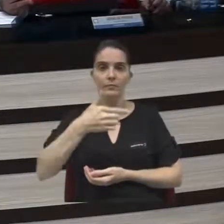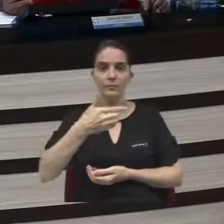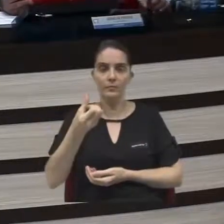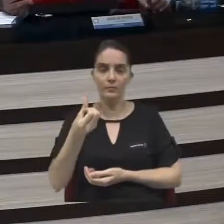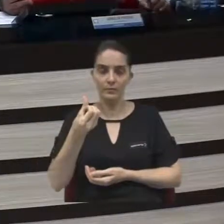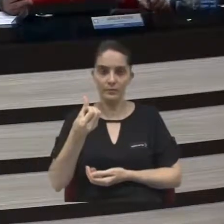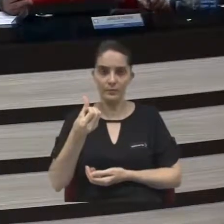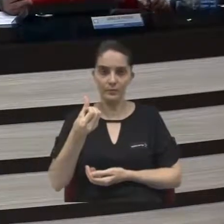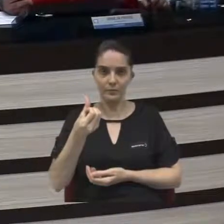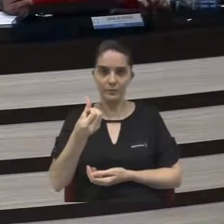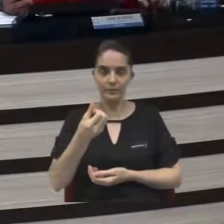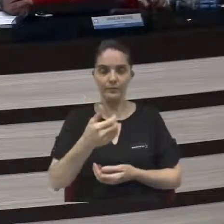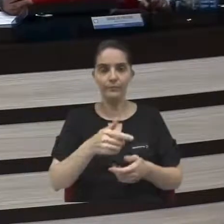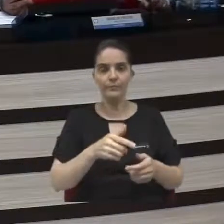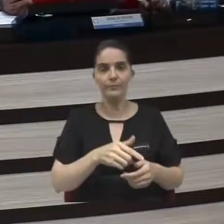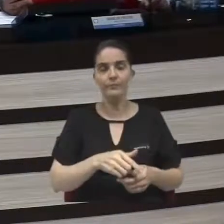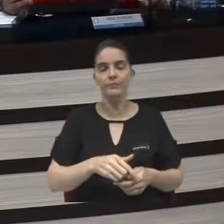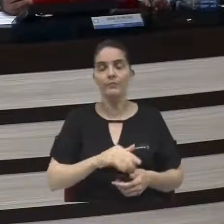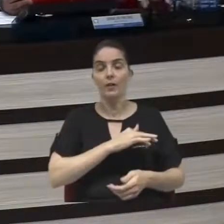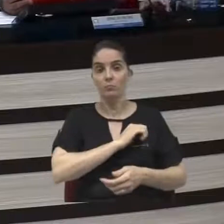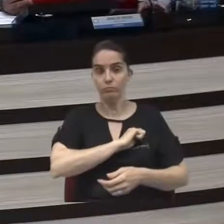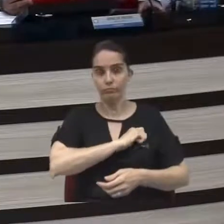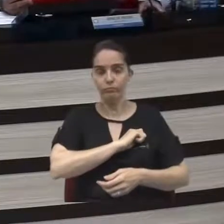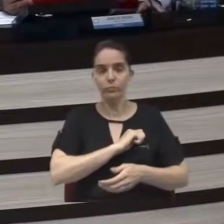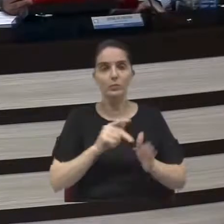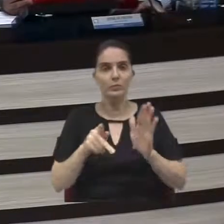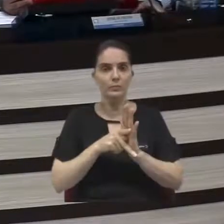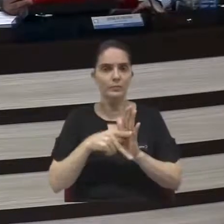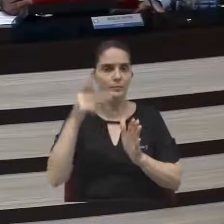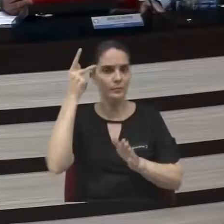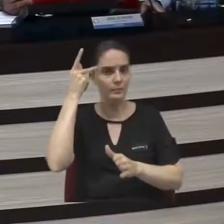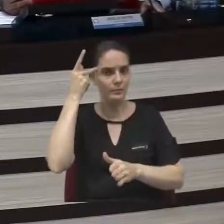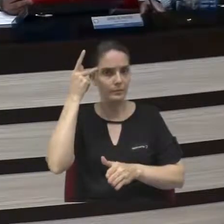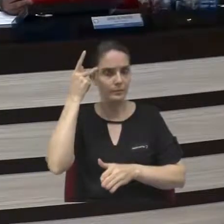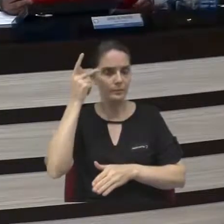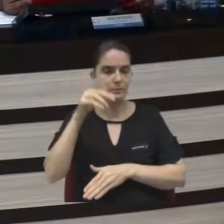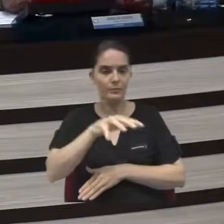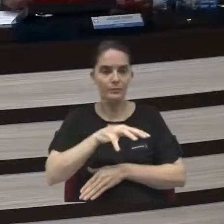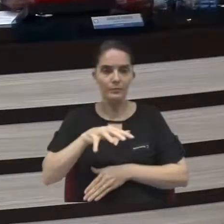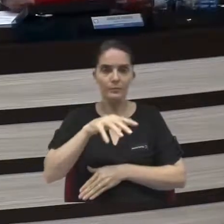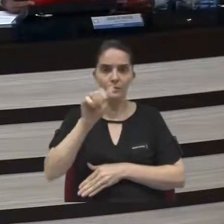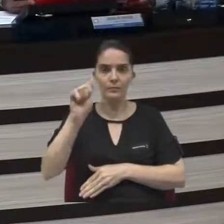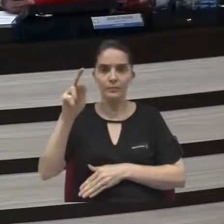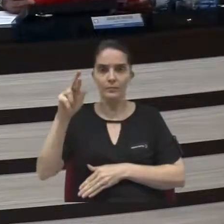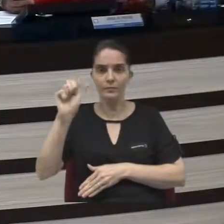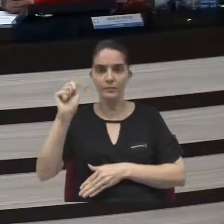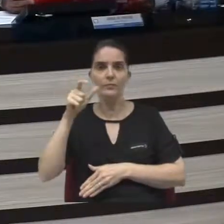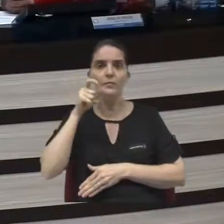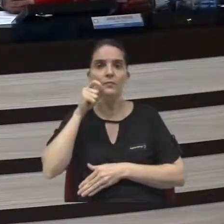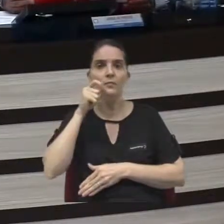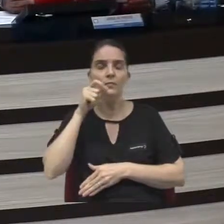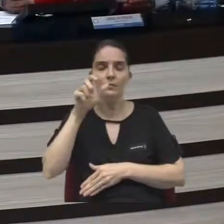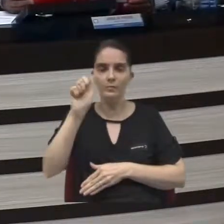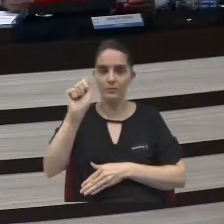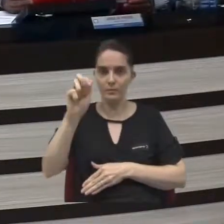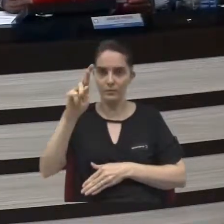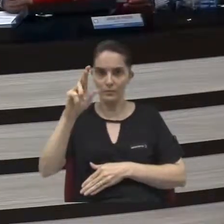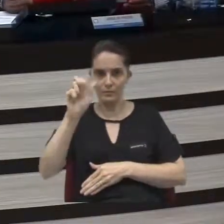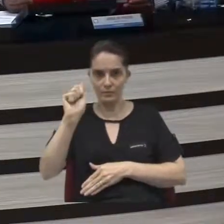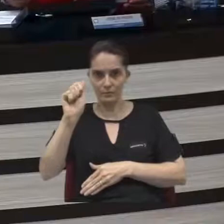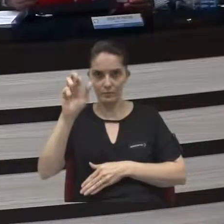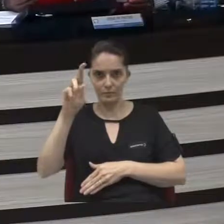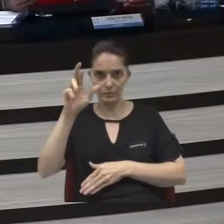004426, Tribunal de Contas do Estado de São Paulo, Unidade Regional de Araras, UR10. Excelentíssimo senhor presidente Sidney